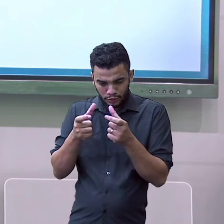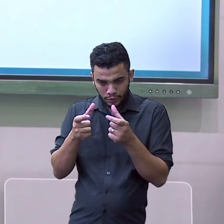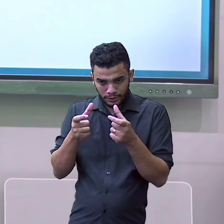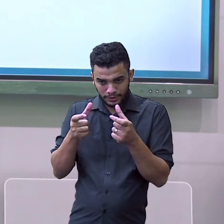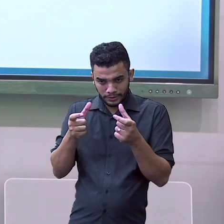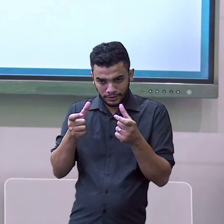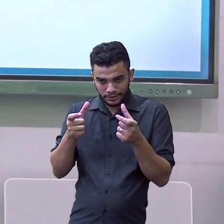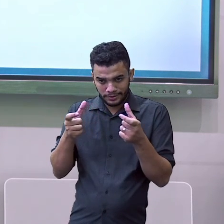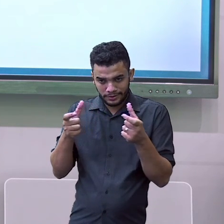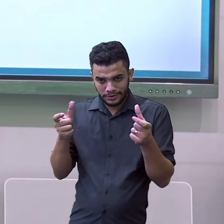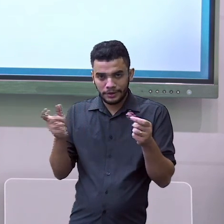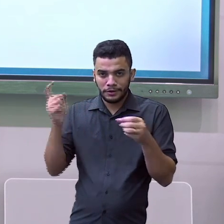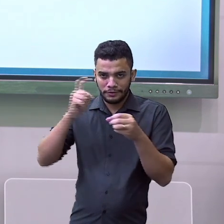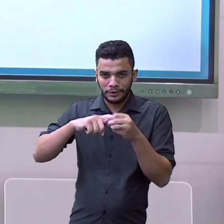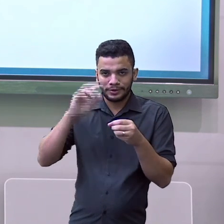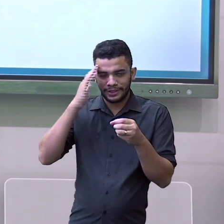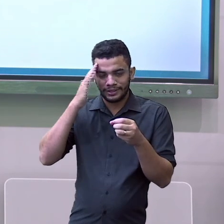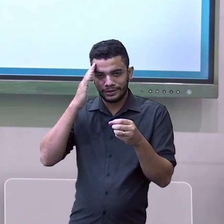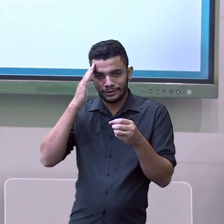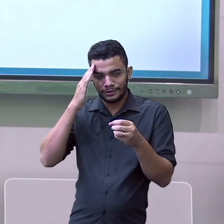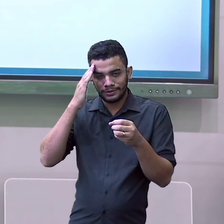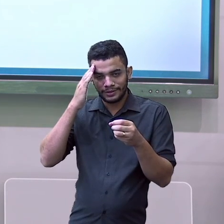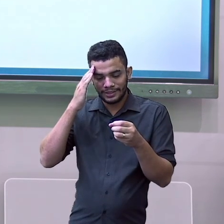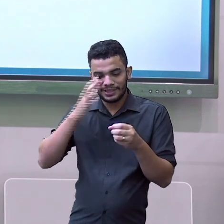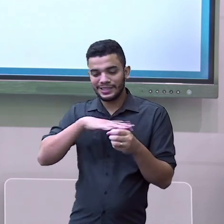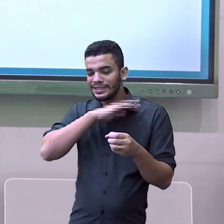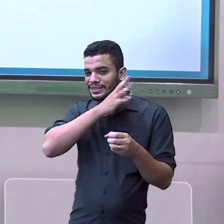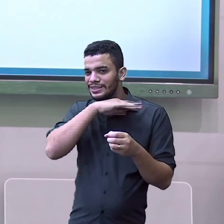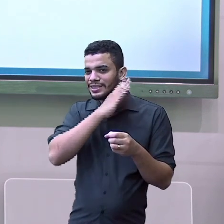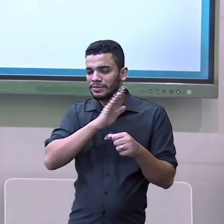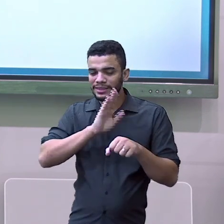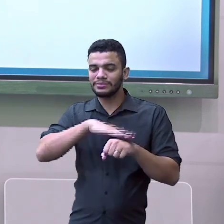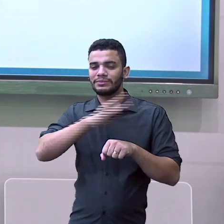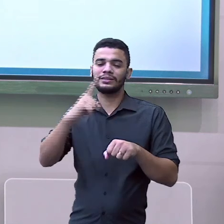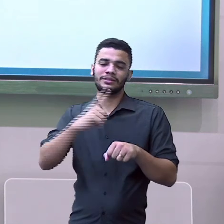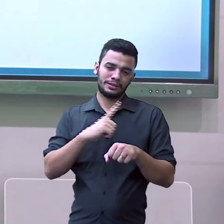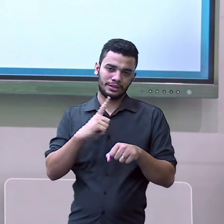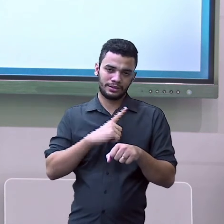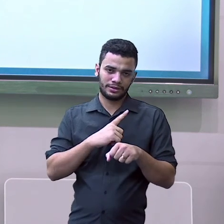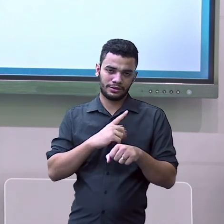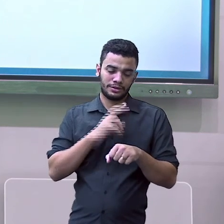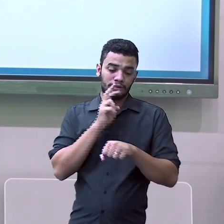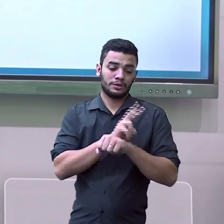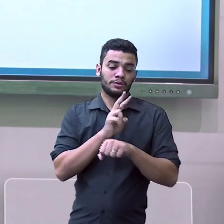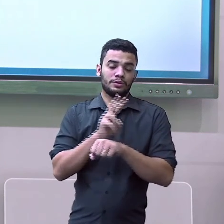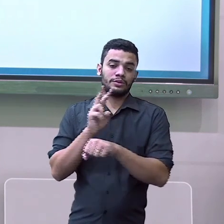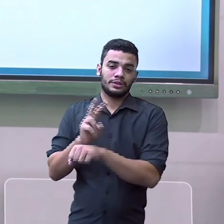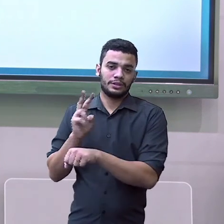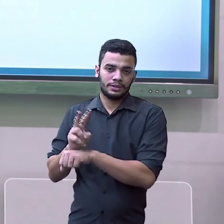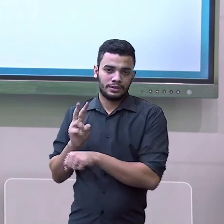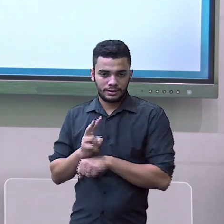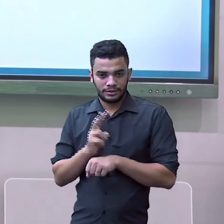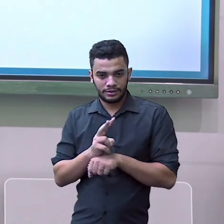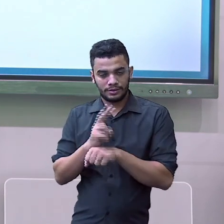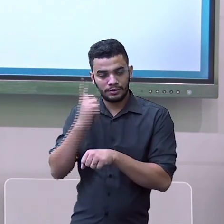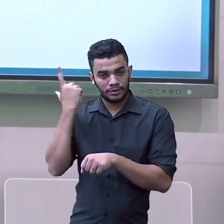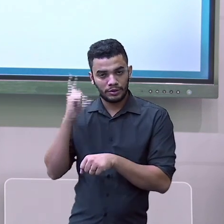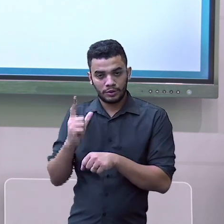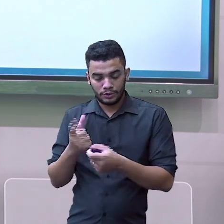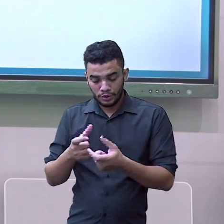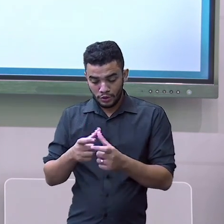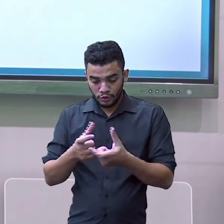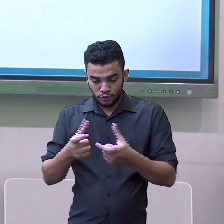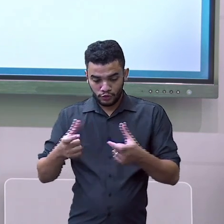de seres vivos no planeta Terra. Portanto, é preciso principalmente nos conscientizarmos